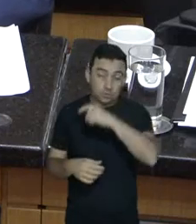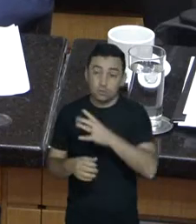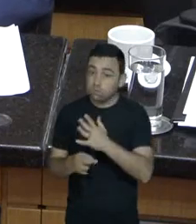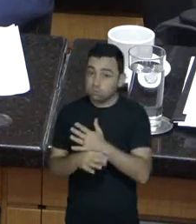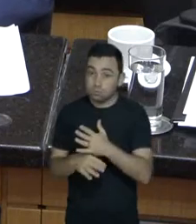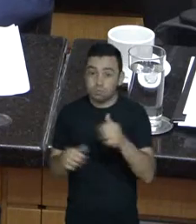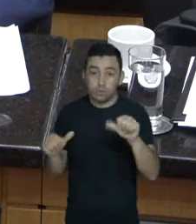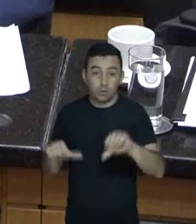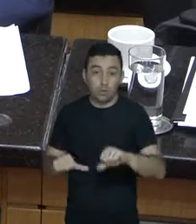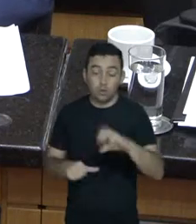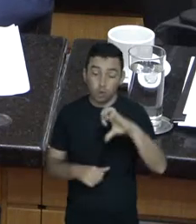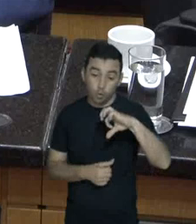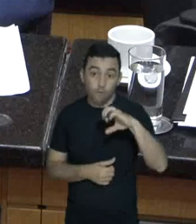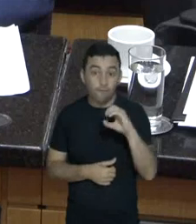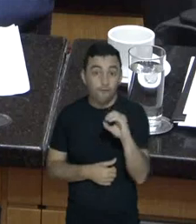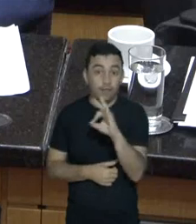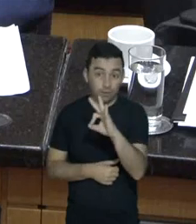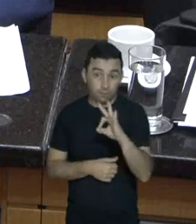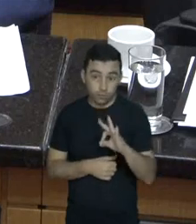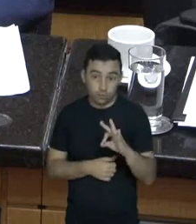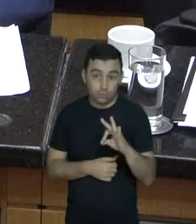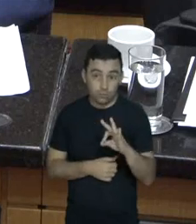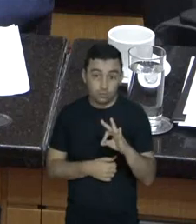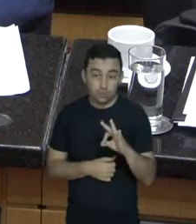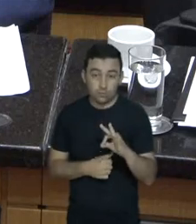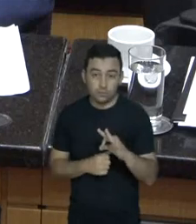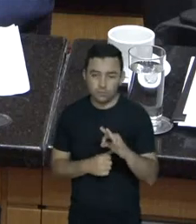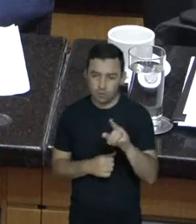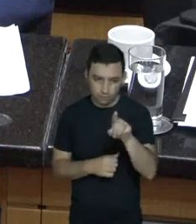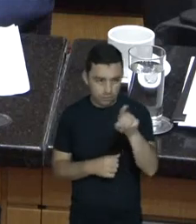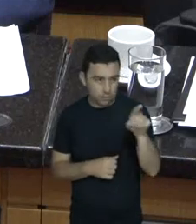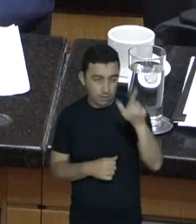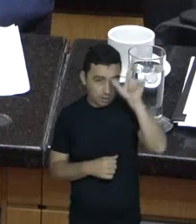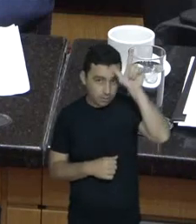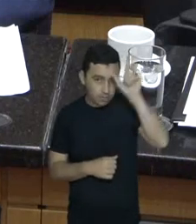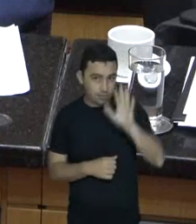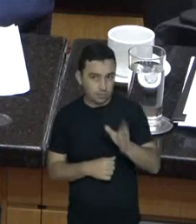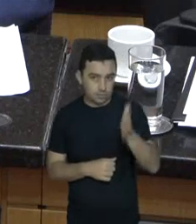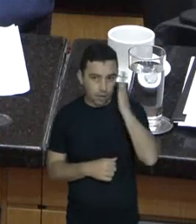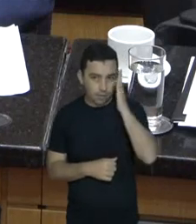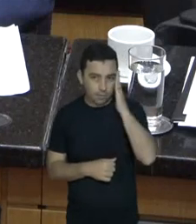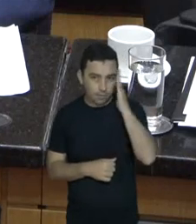90% praticamente, Sargento Lima, que lida muito com a segurança,